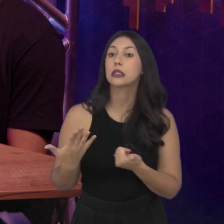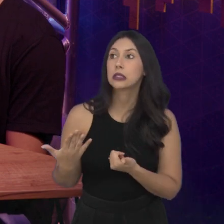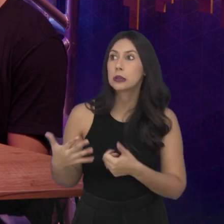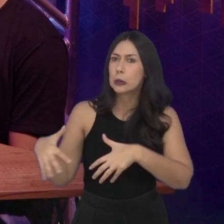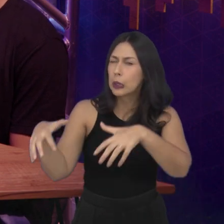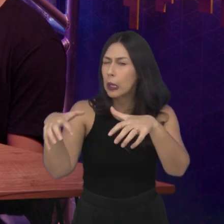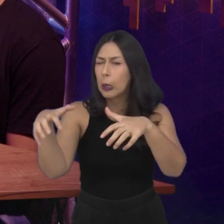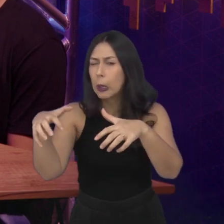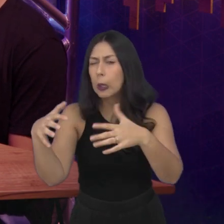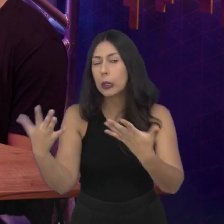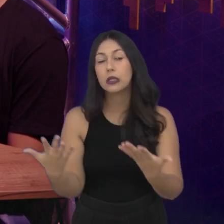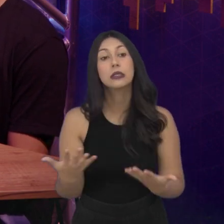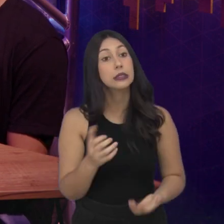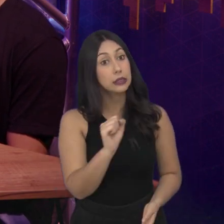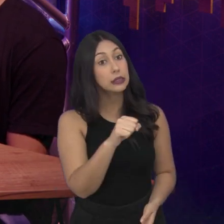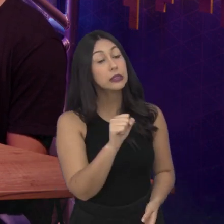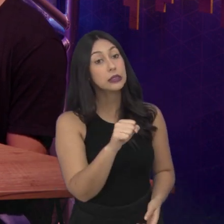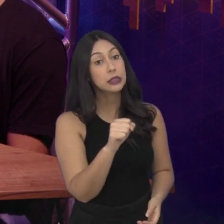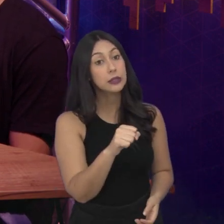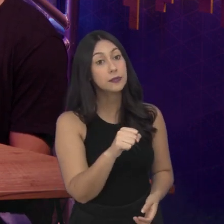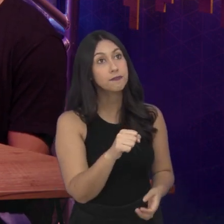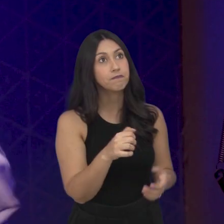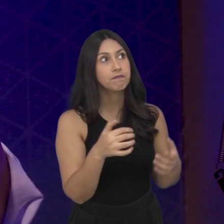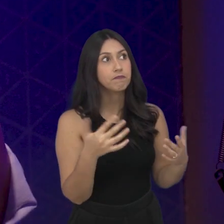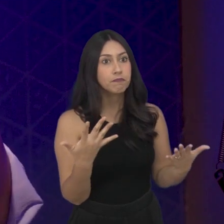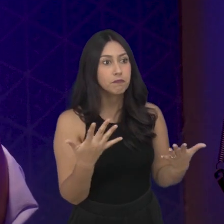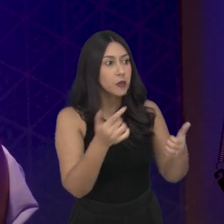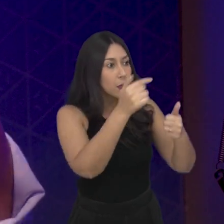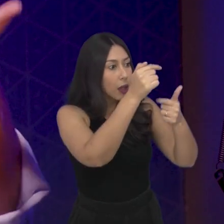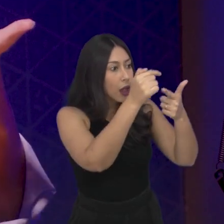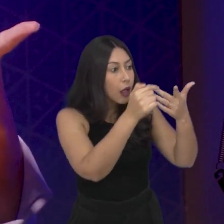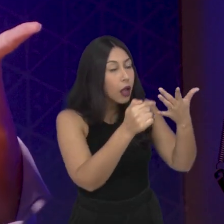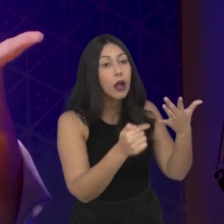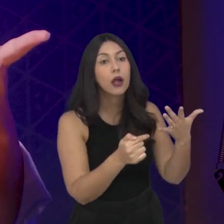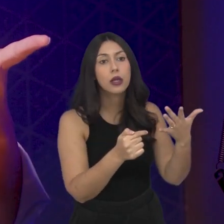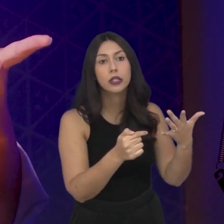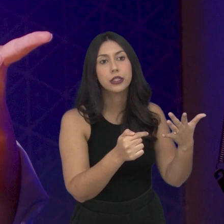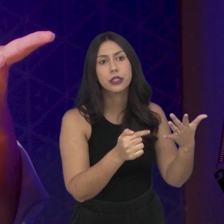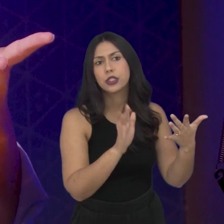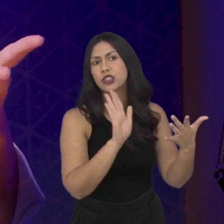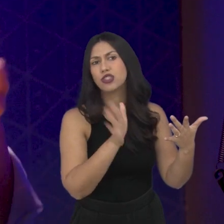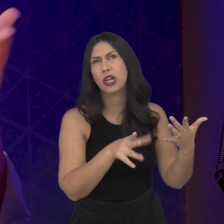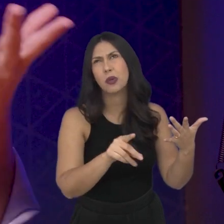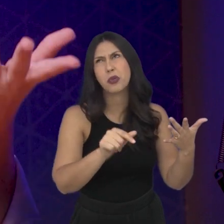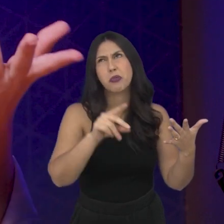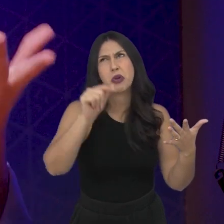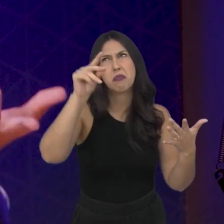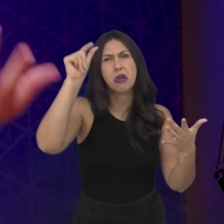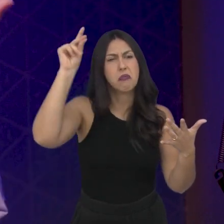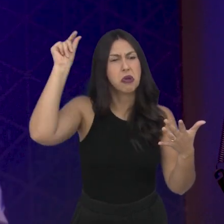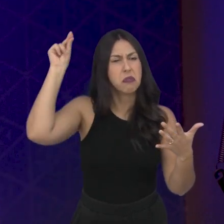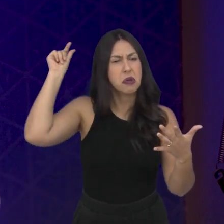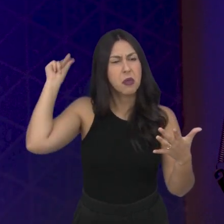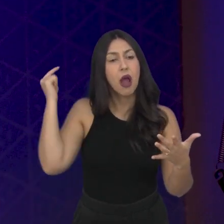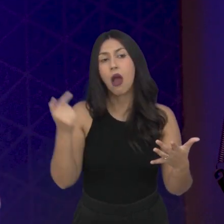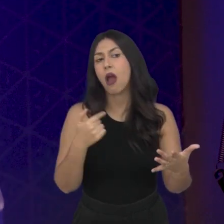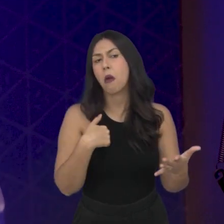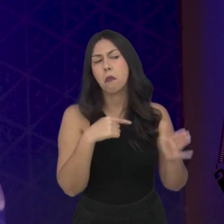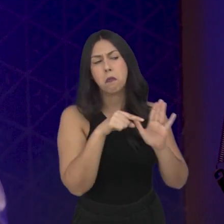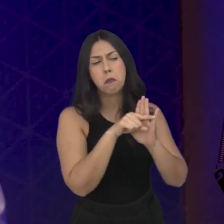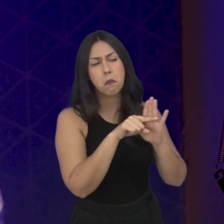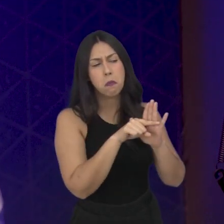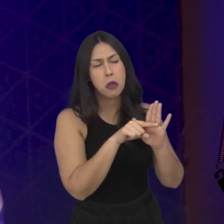científica, terror e tal. Exato. E esses gêneros existem há séculos, né? Eu fui dar uma